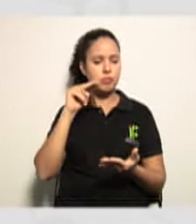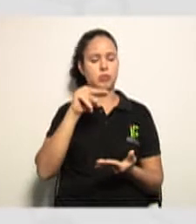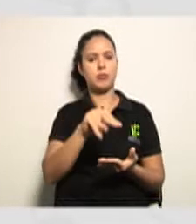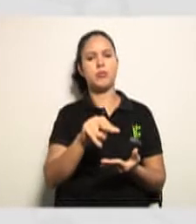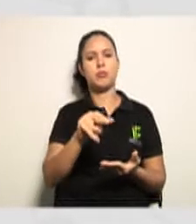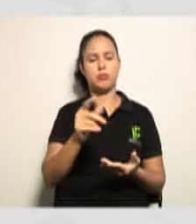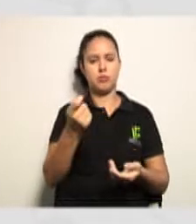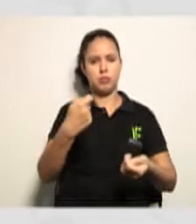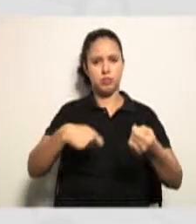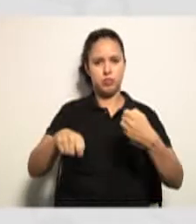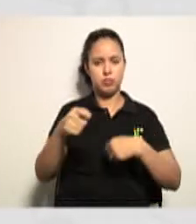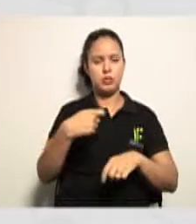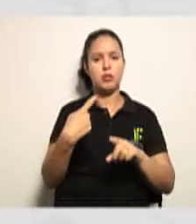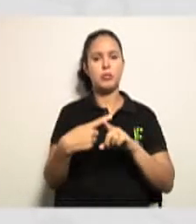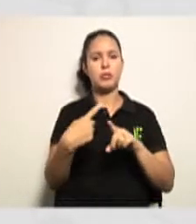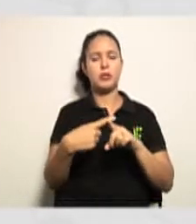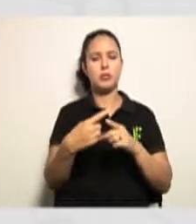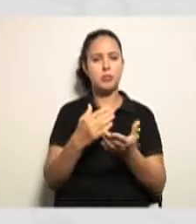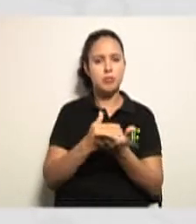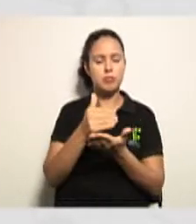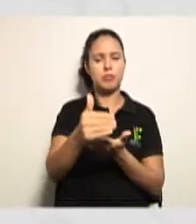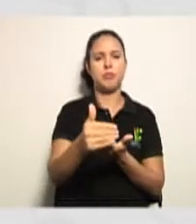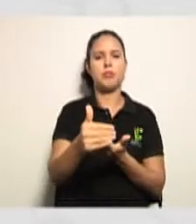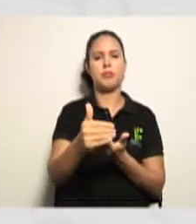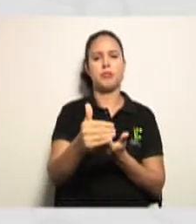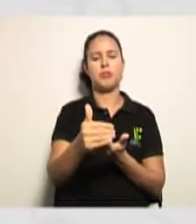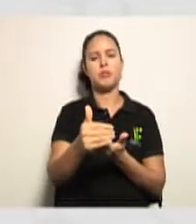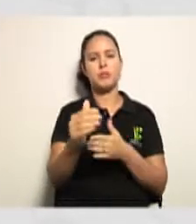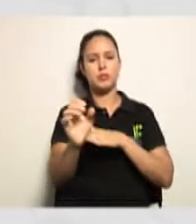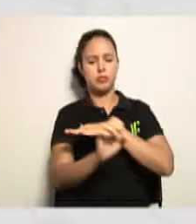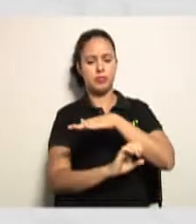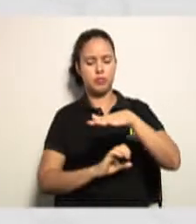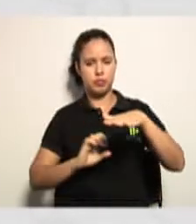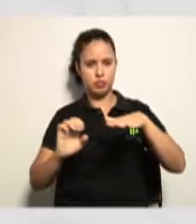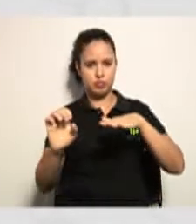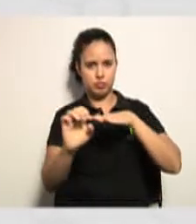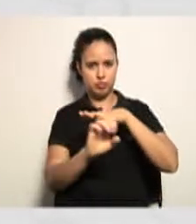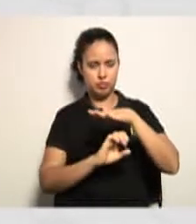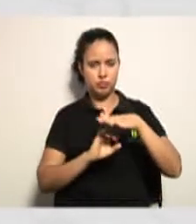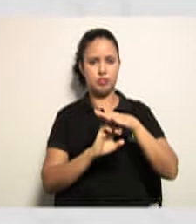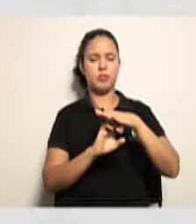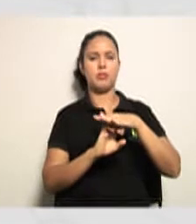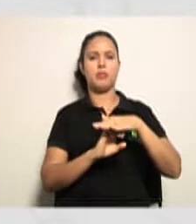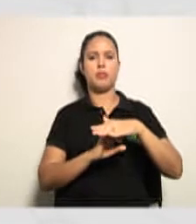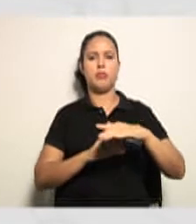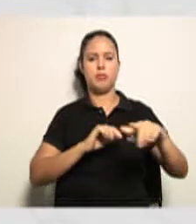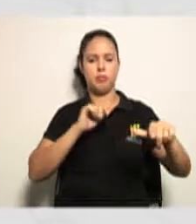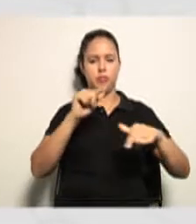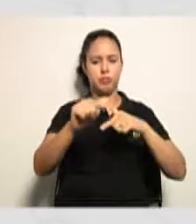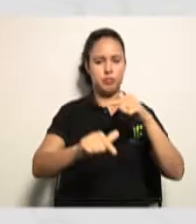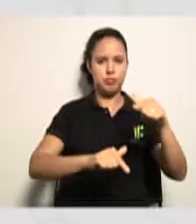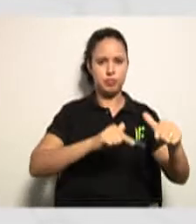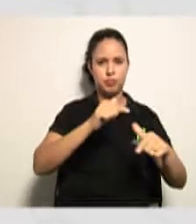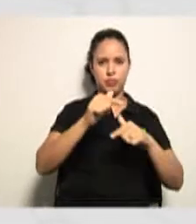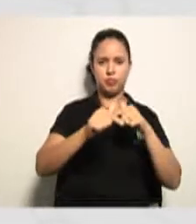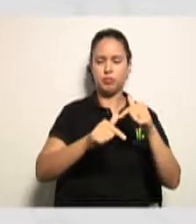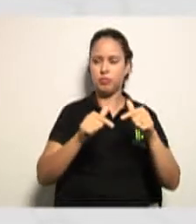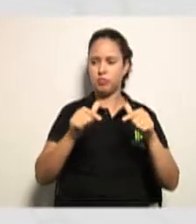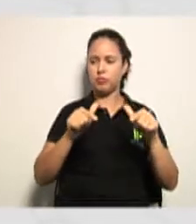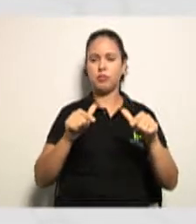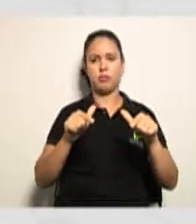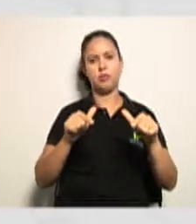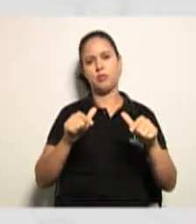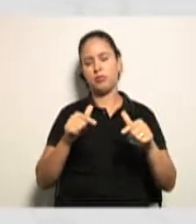primeiras grandes empresas manufatureiras, as empresas de produção. Elas pegavam a matéria-prima e transformavam